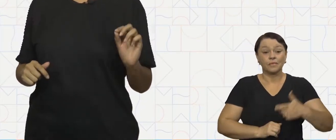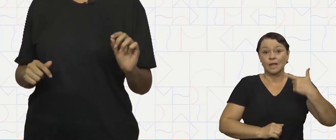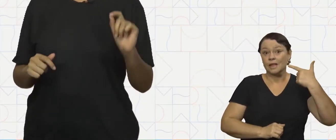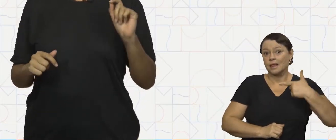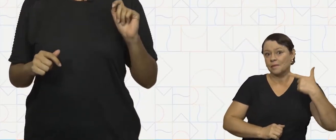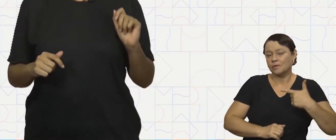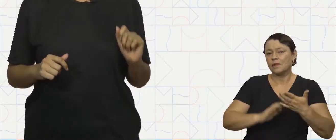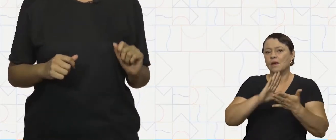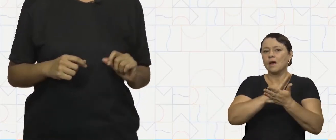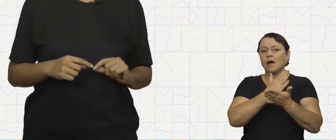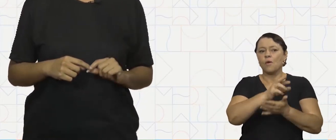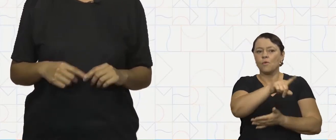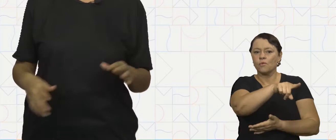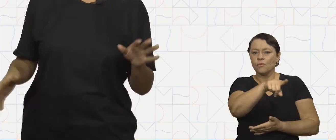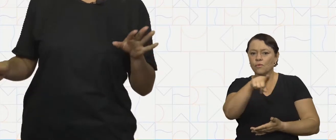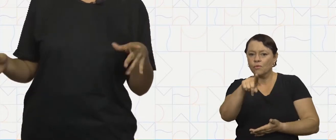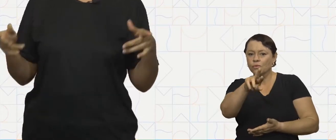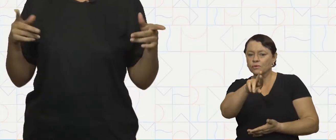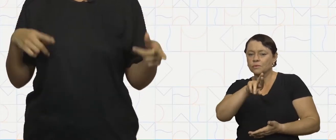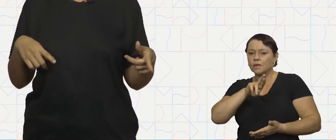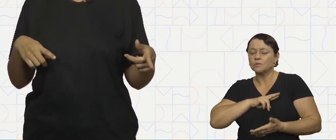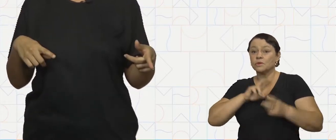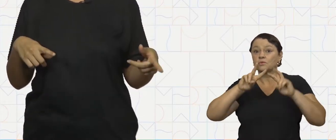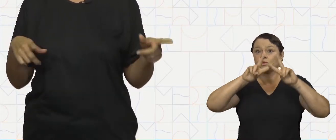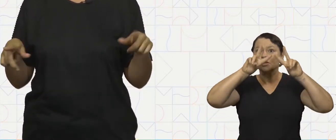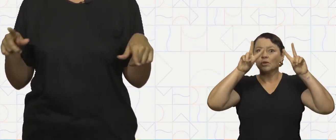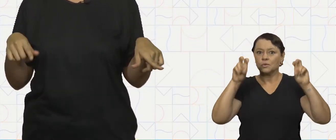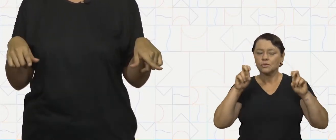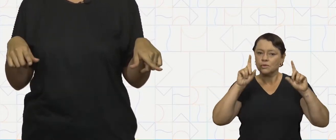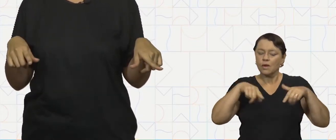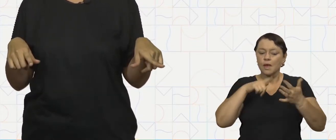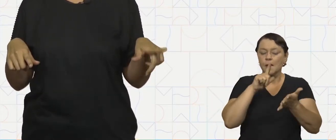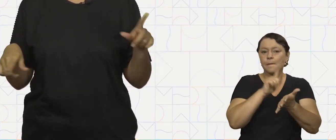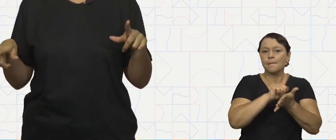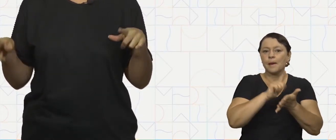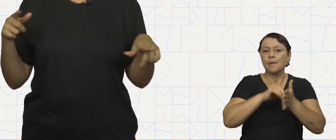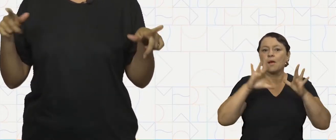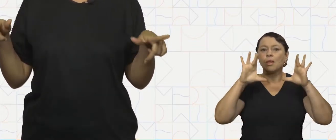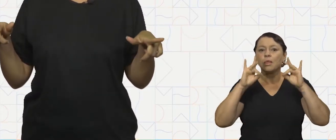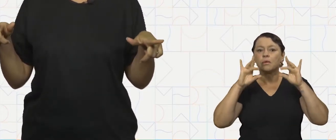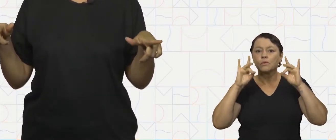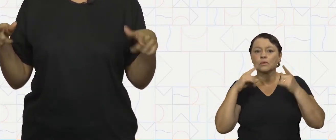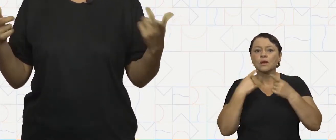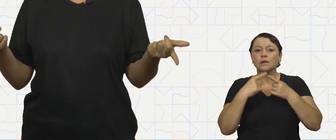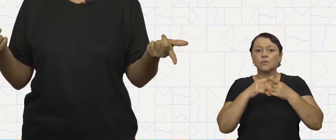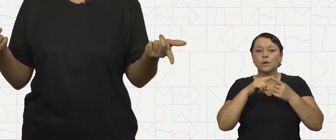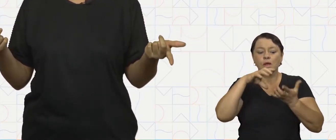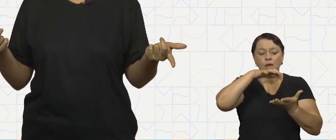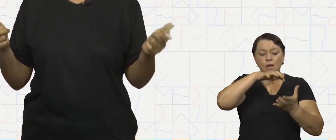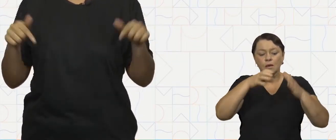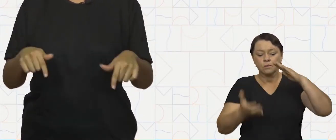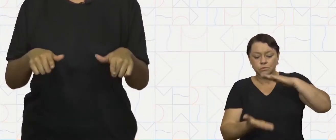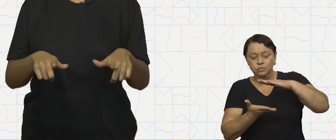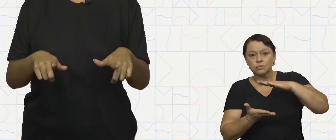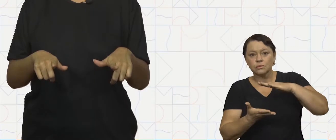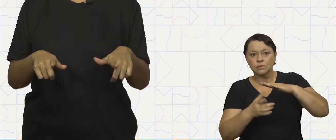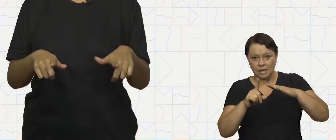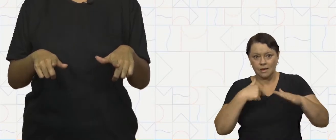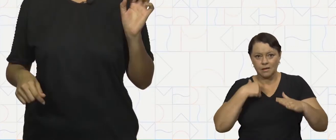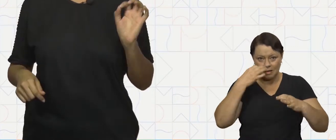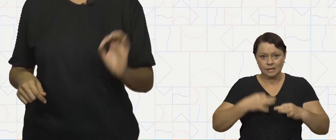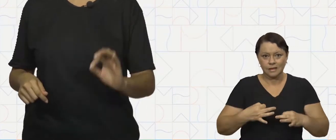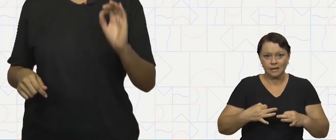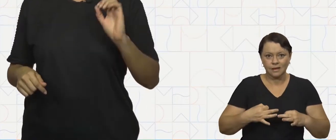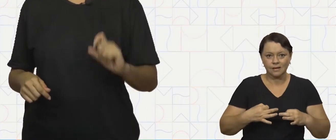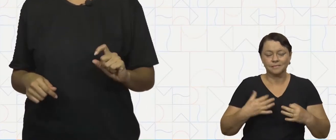acho que alguns de vocês me responderam que o título do texto é Papel Grudento porque o papel gruda no copo. Tirei 10